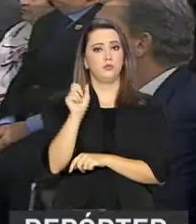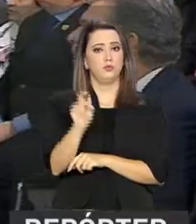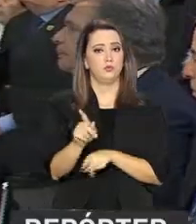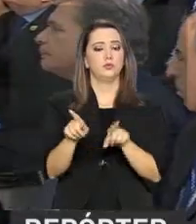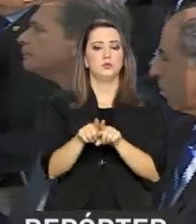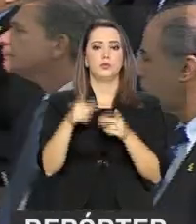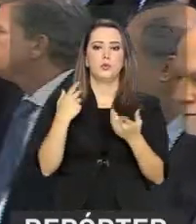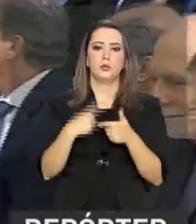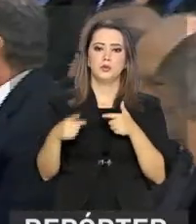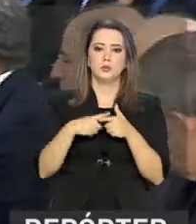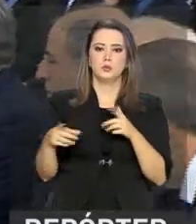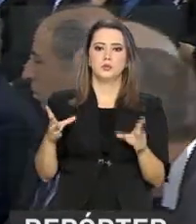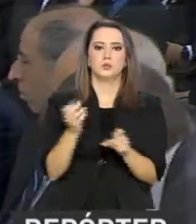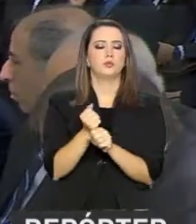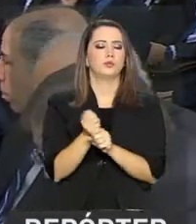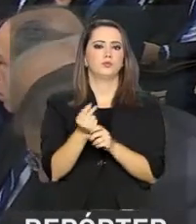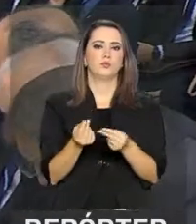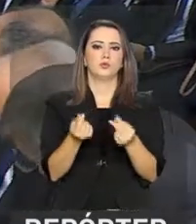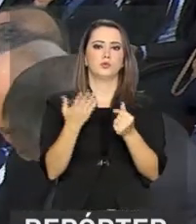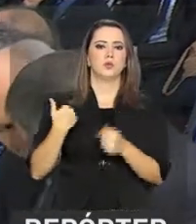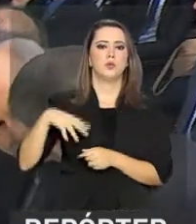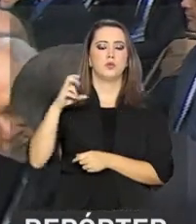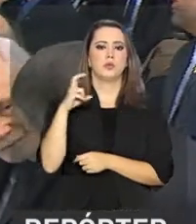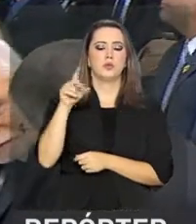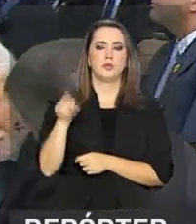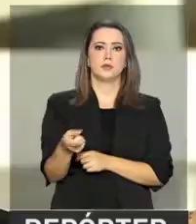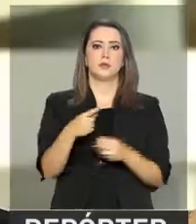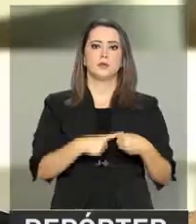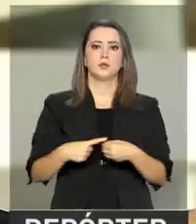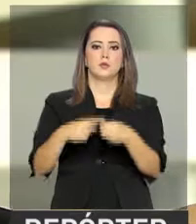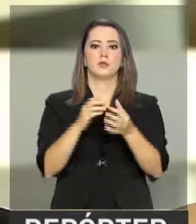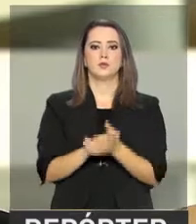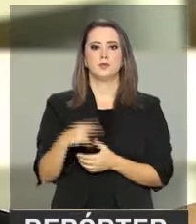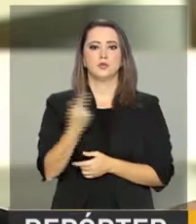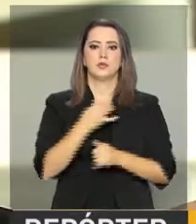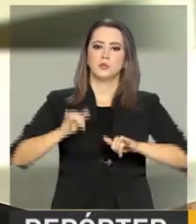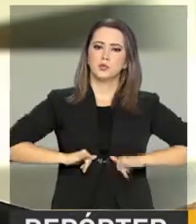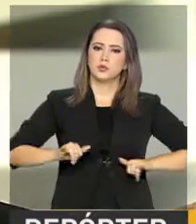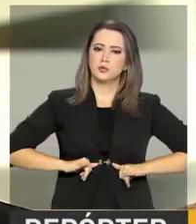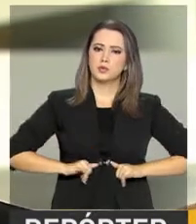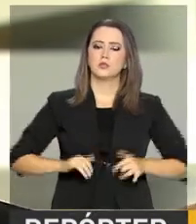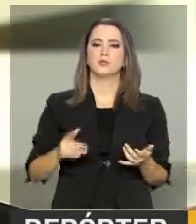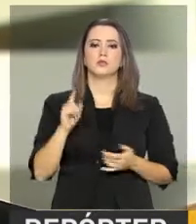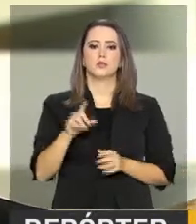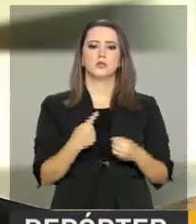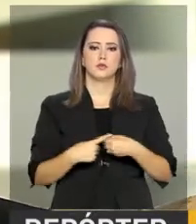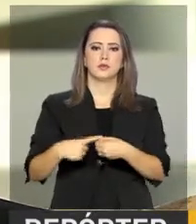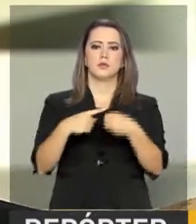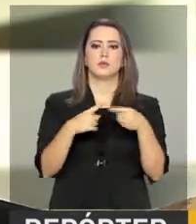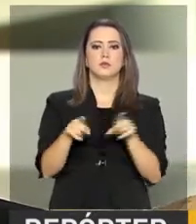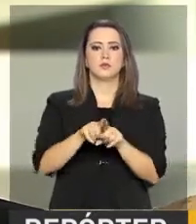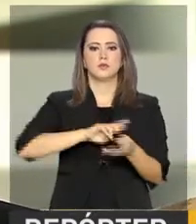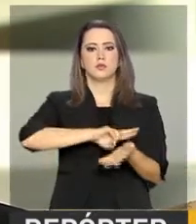problema comum a maior parte dos mais de 5 mil municípios nós estamos sofrendo muito não só quanto município de comodoro mas